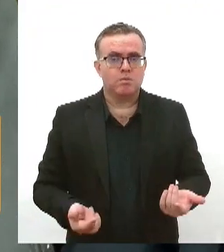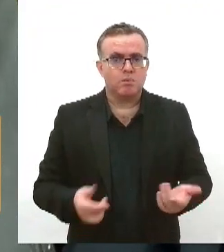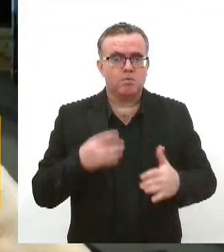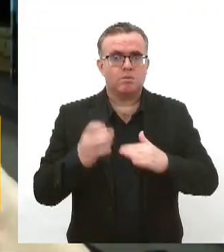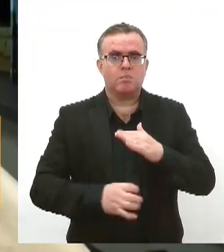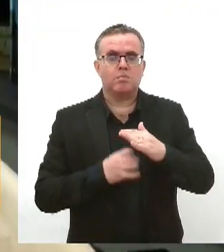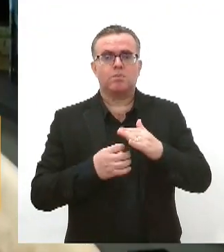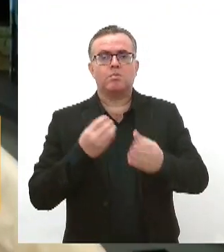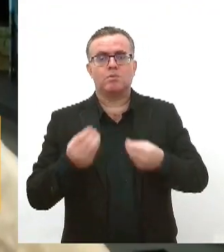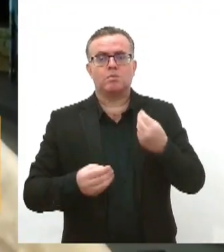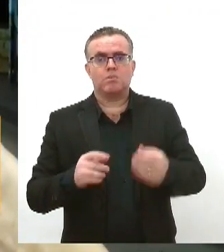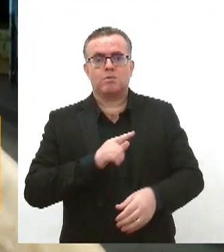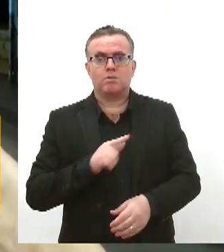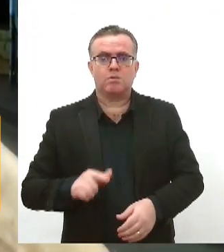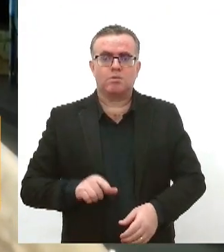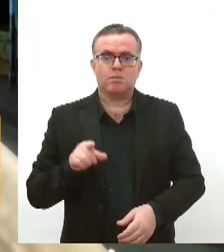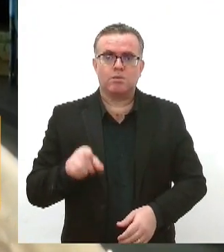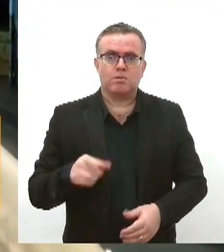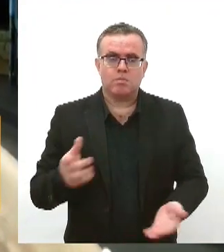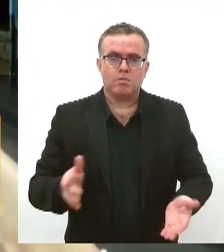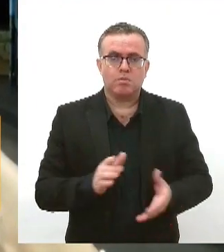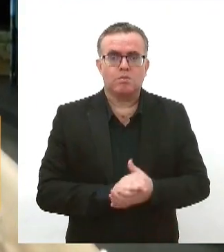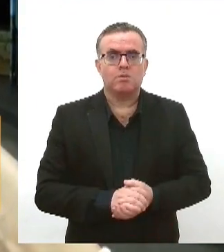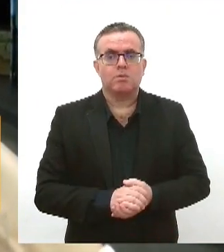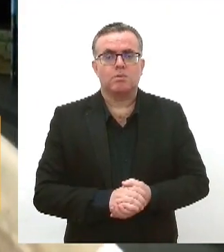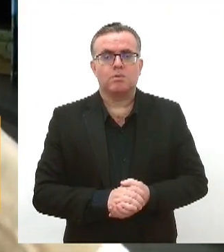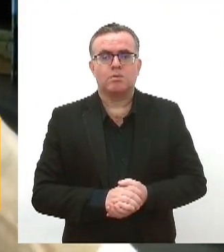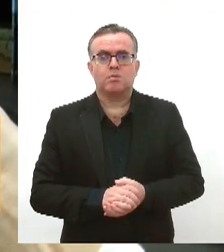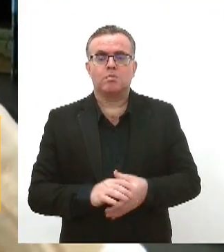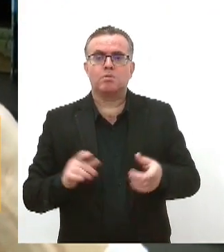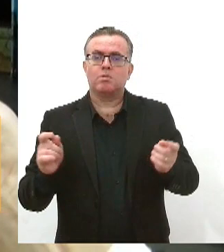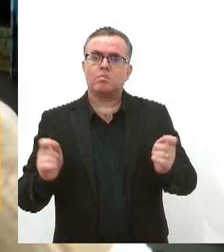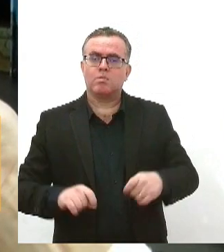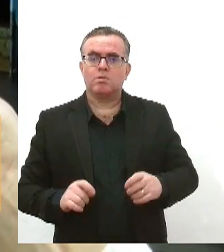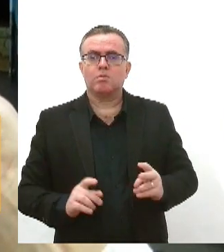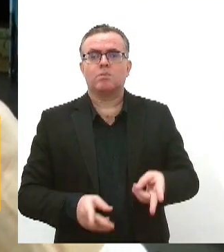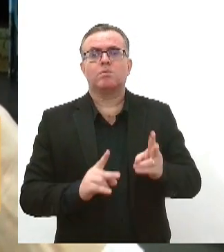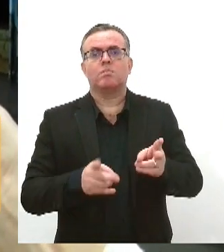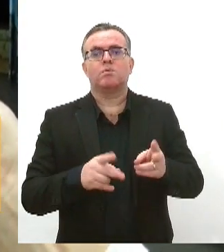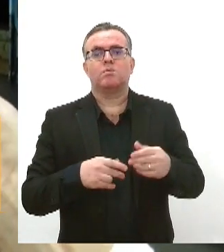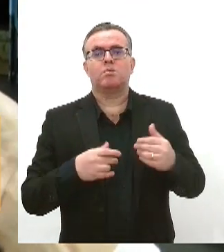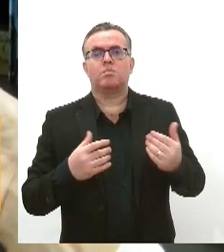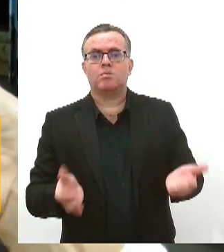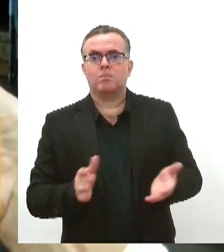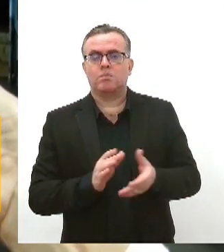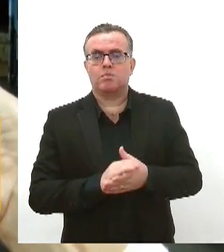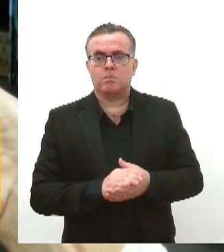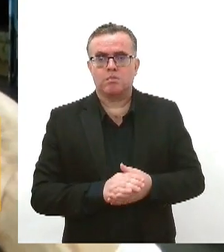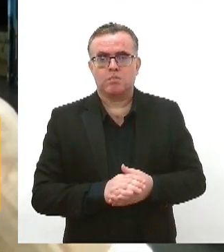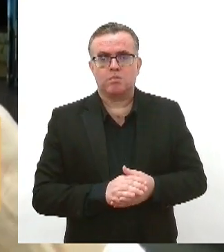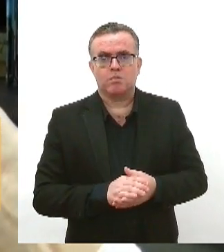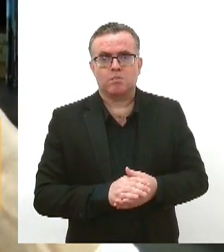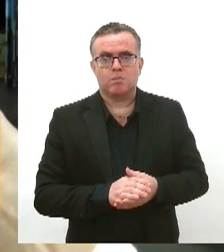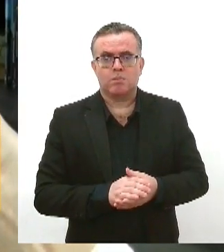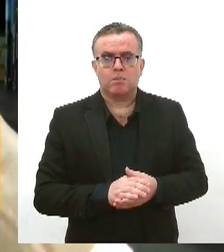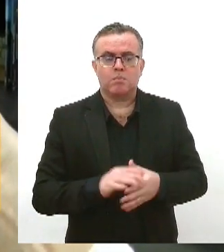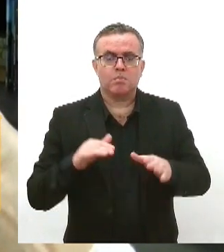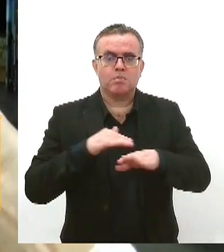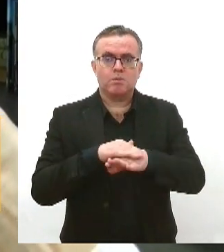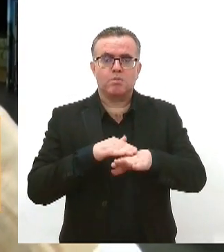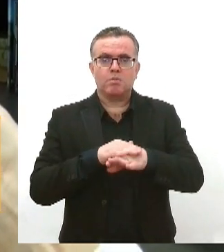do estado. A missão que nos foi dada a mim, ao deputado Garibaldi, vice-presidente da casa, é conversar com o governador, conversar com os deputados, para que a gente